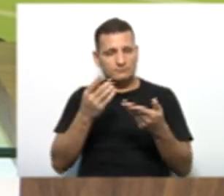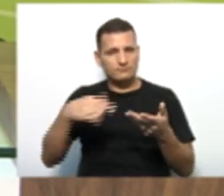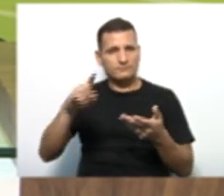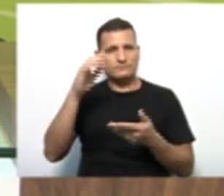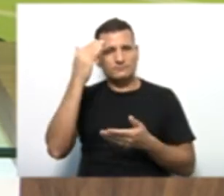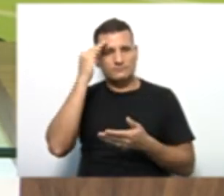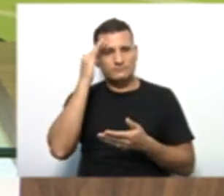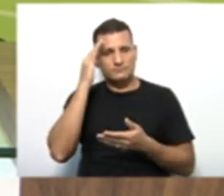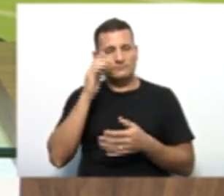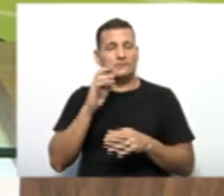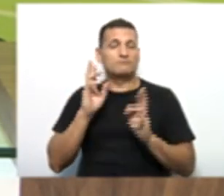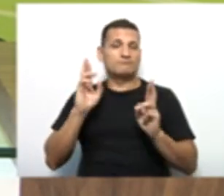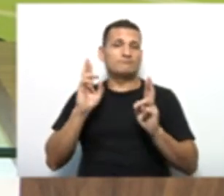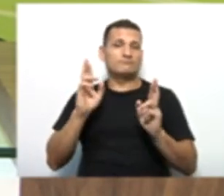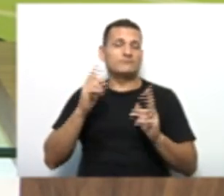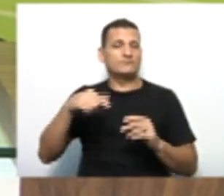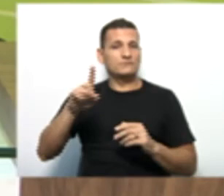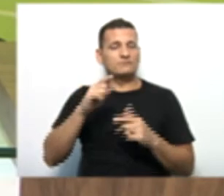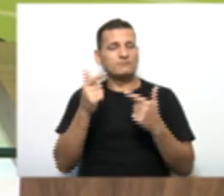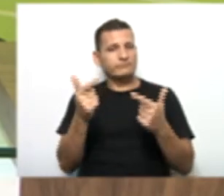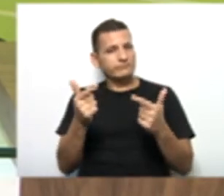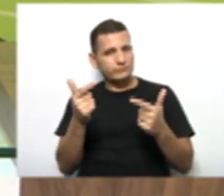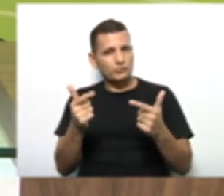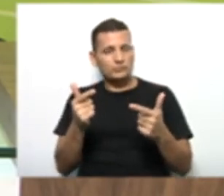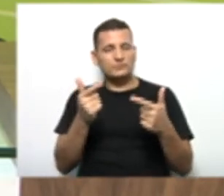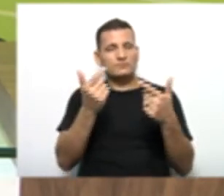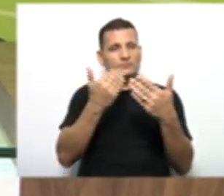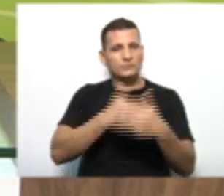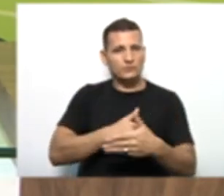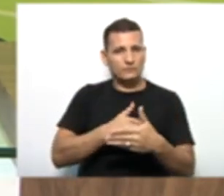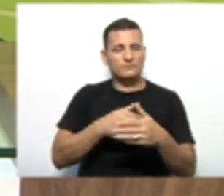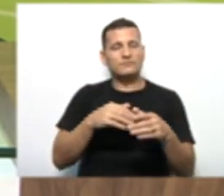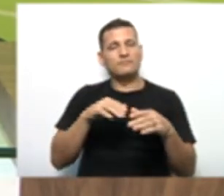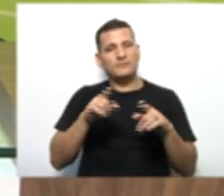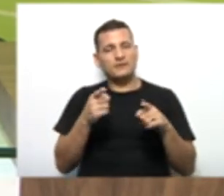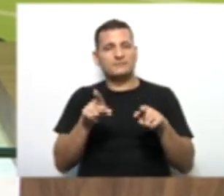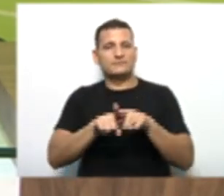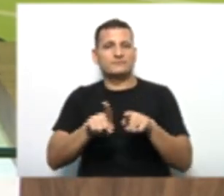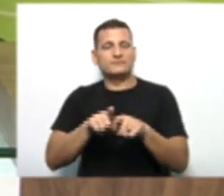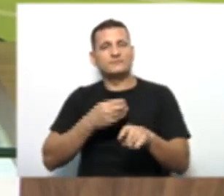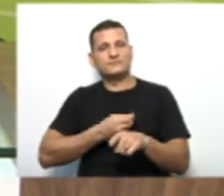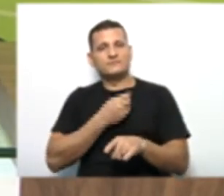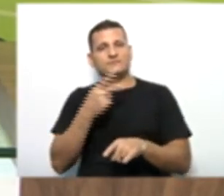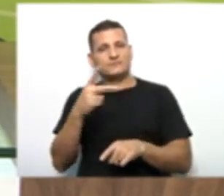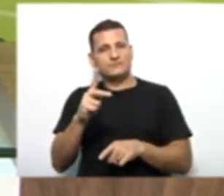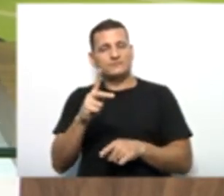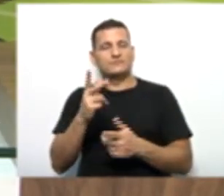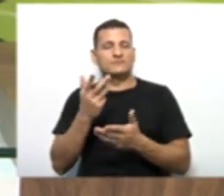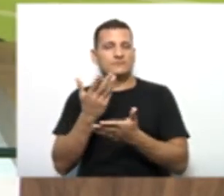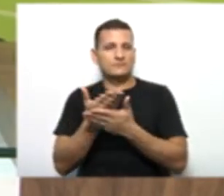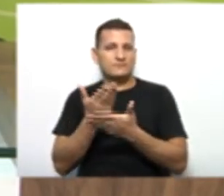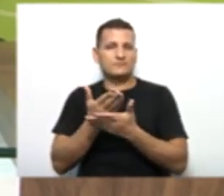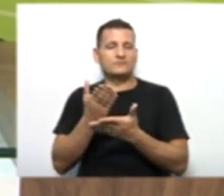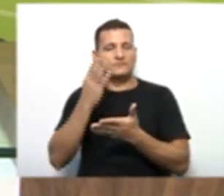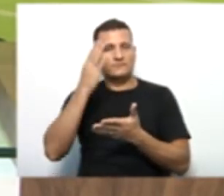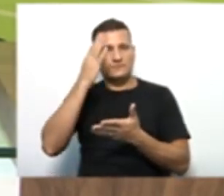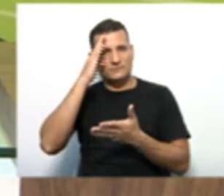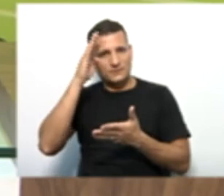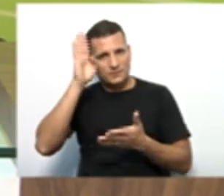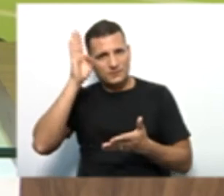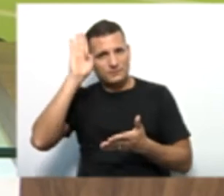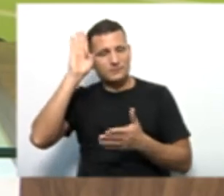tiveram e espero que todos vocês tenham sorte não apenas na prova, mas na vida escolar, na universidade, na vida profissional e